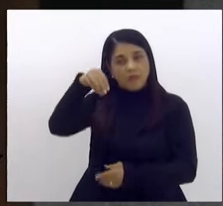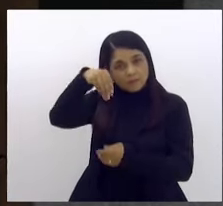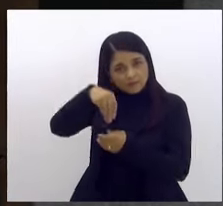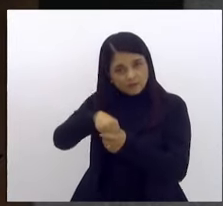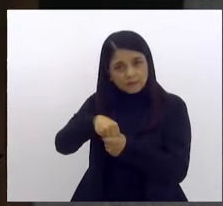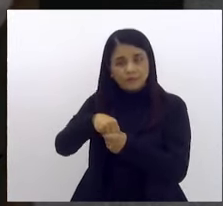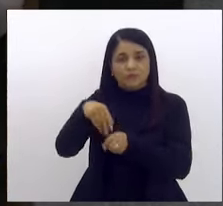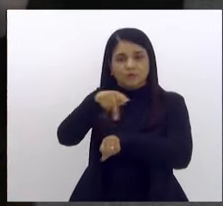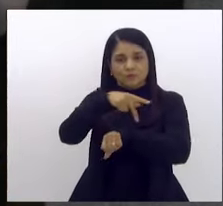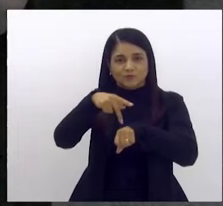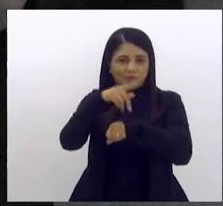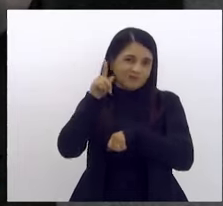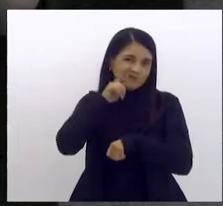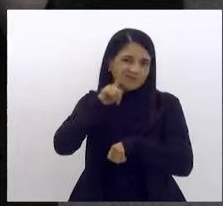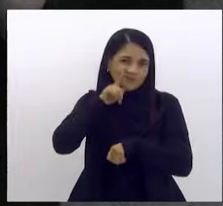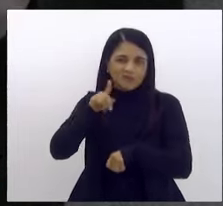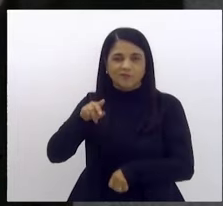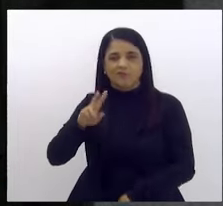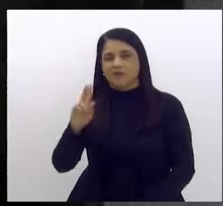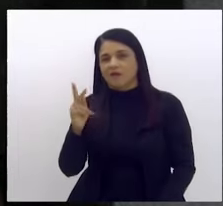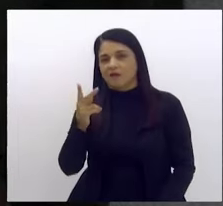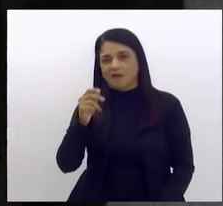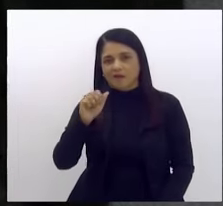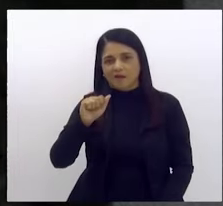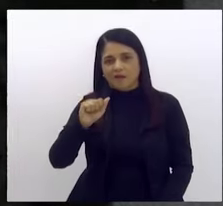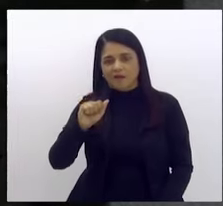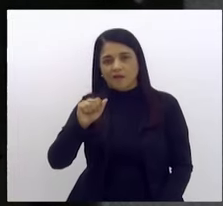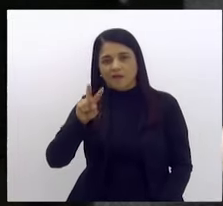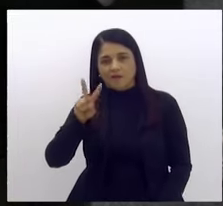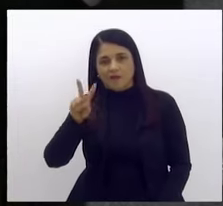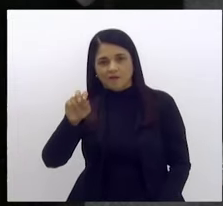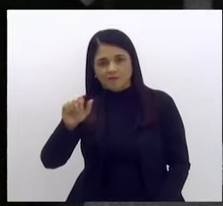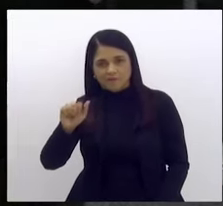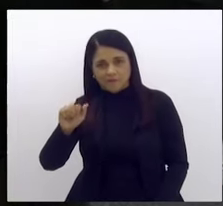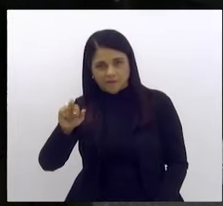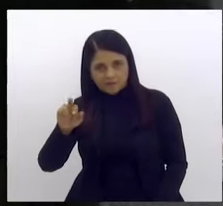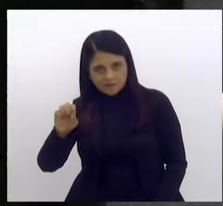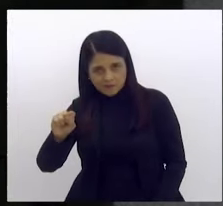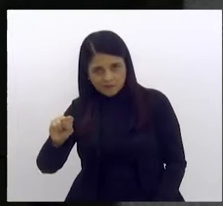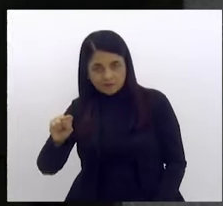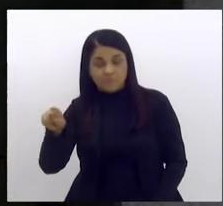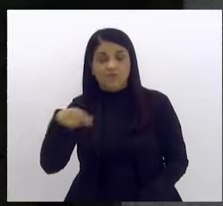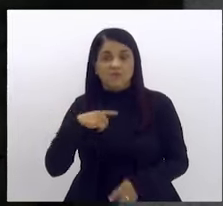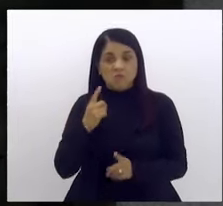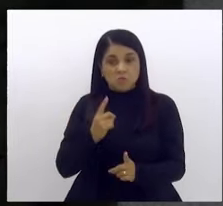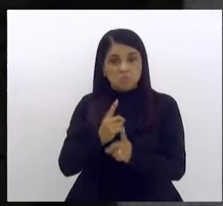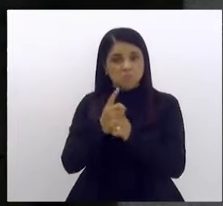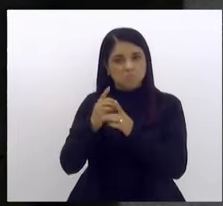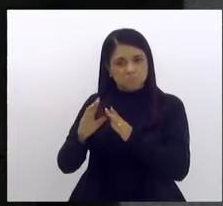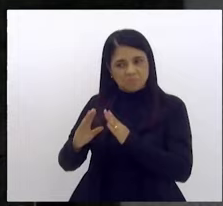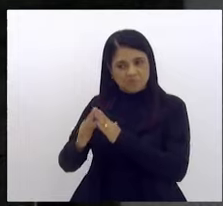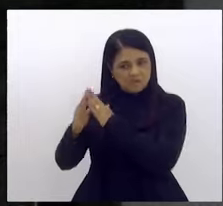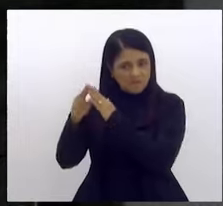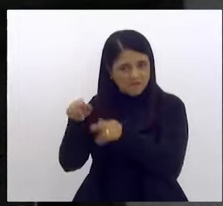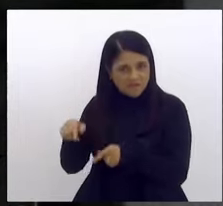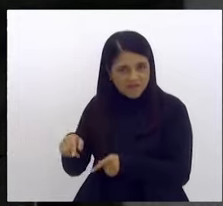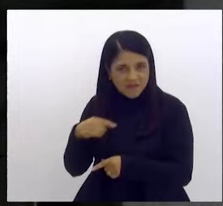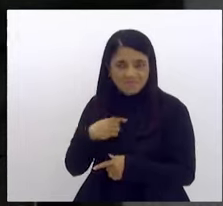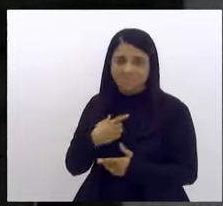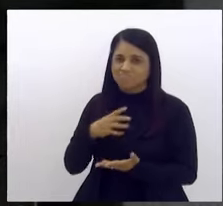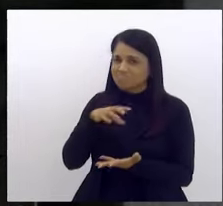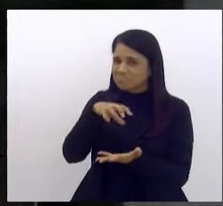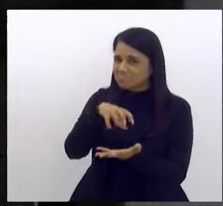7 anos, da Favela da Maré, ter sido diagnosticado com altas habilidades é central. E, às vezes, a